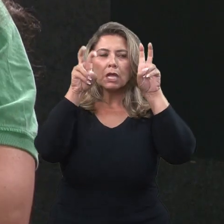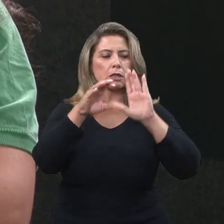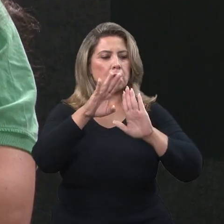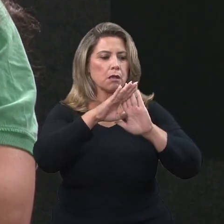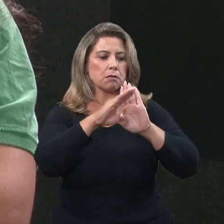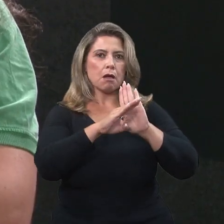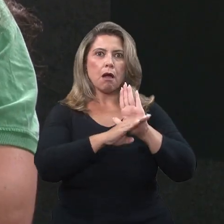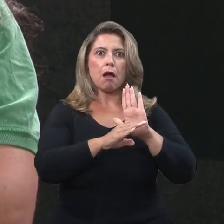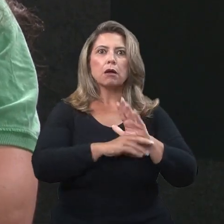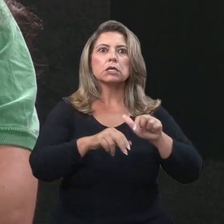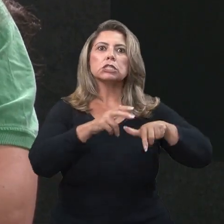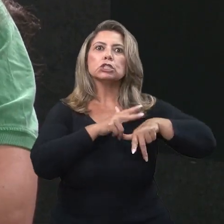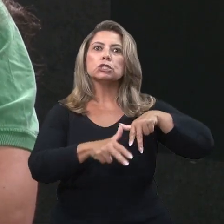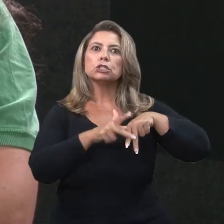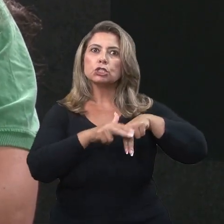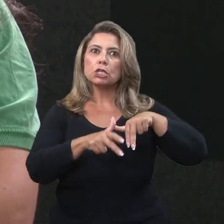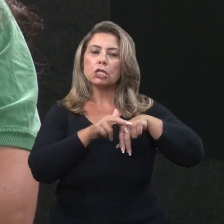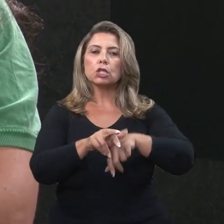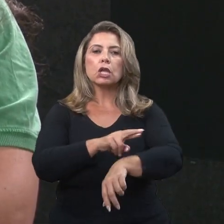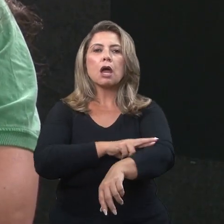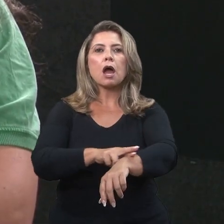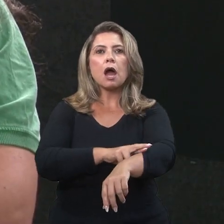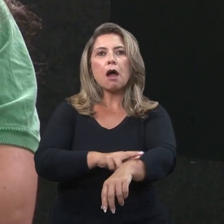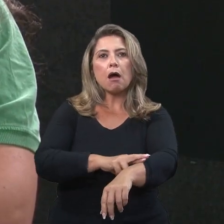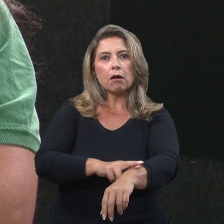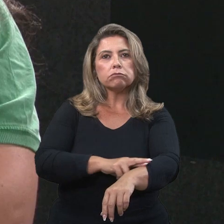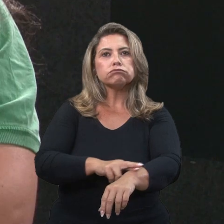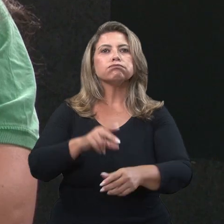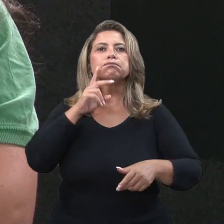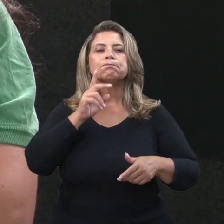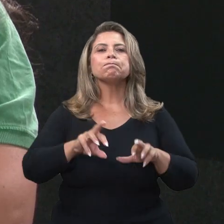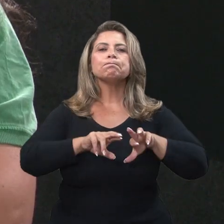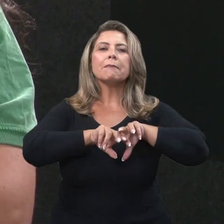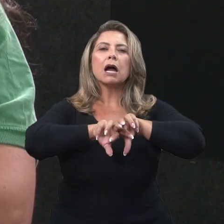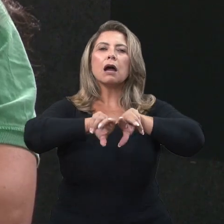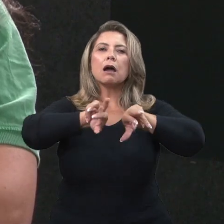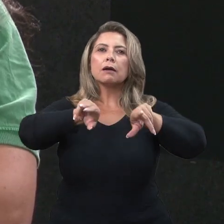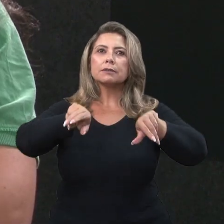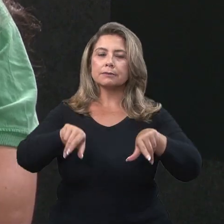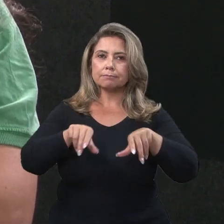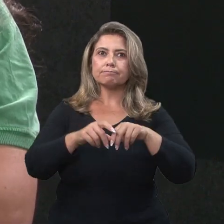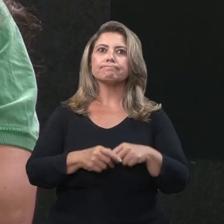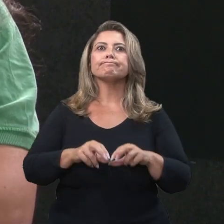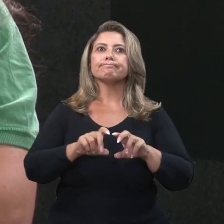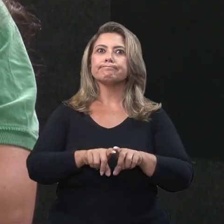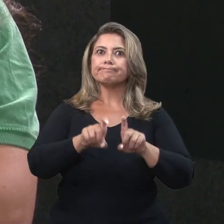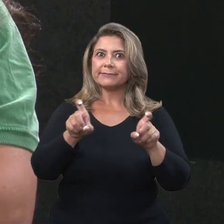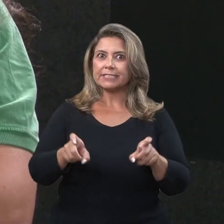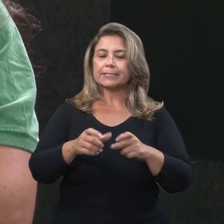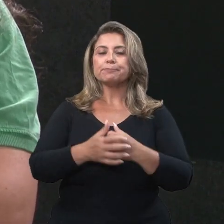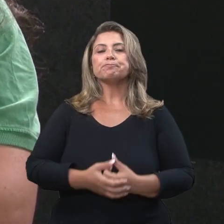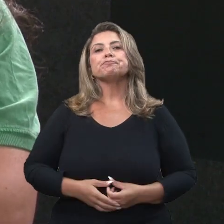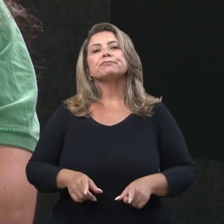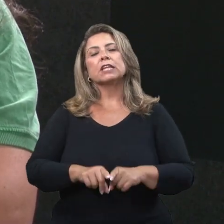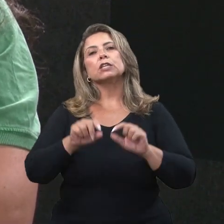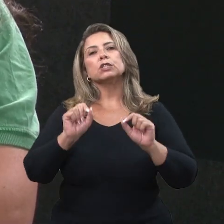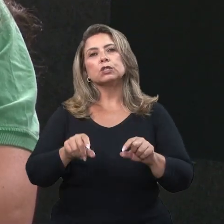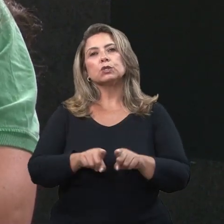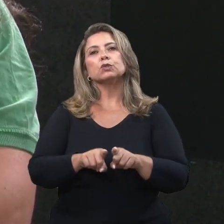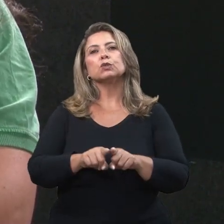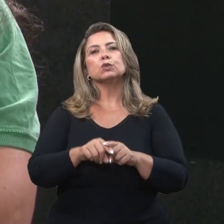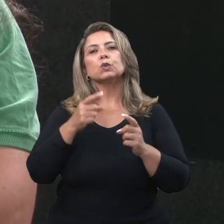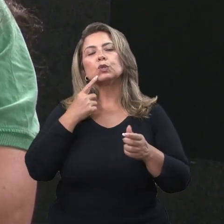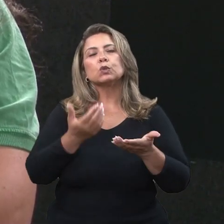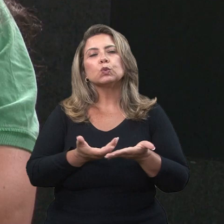de gênero, de raça e de diversidade. Então, no momento, a gente tem no GEDS, que é como a gente carinhosamente chama os núcleos de